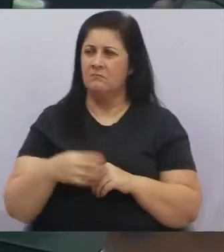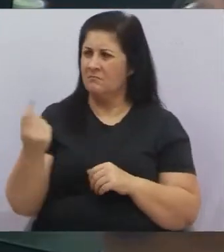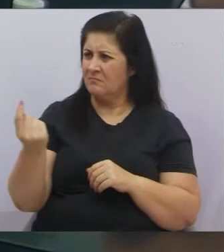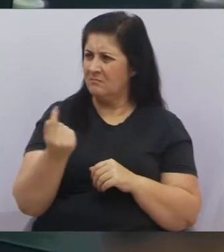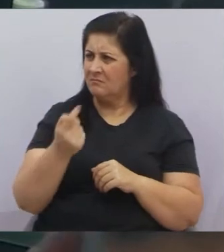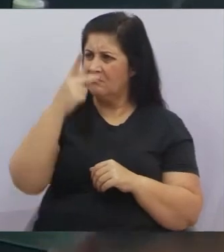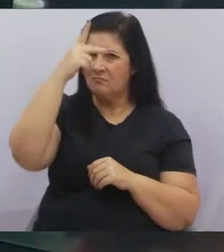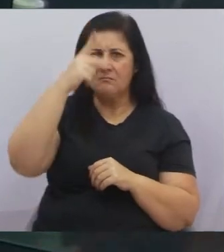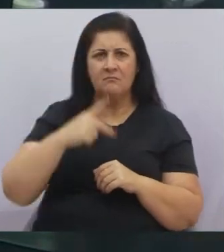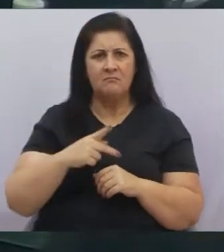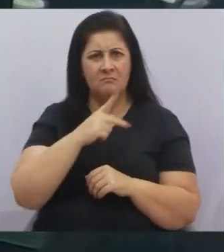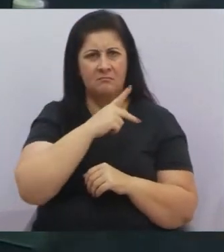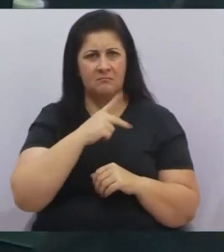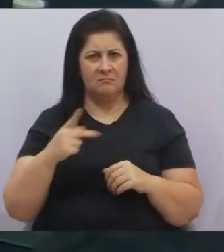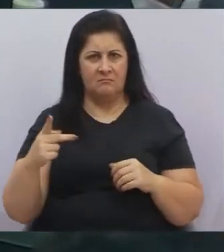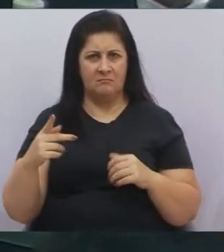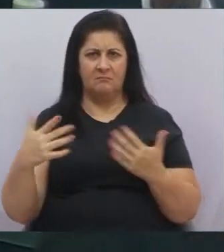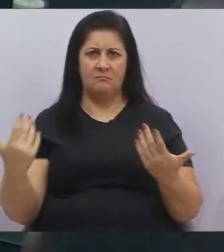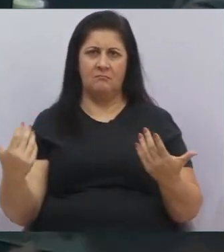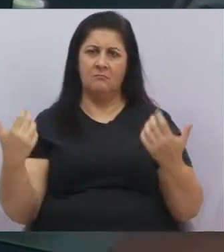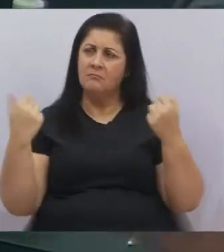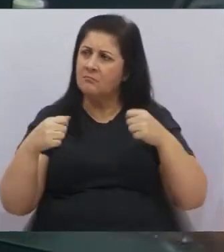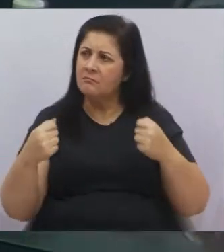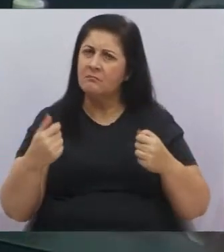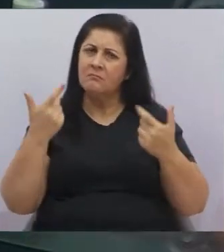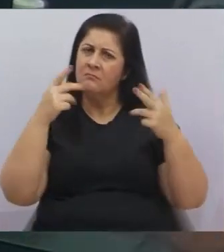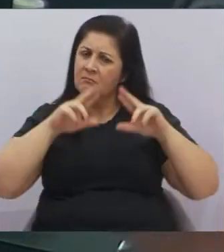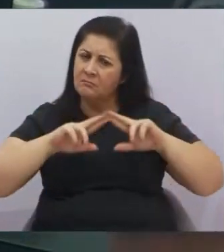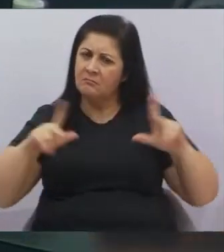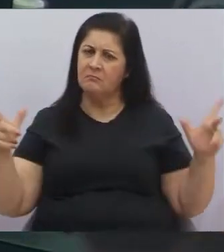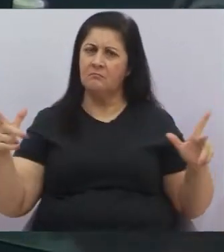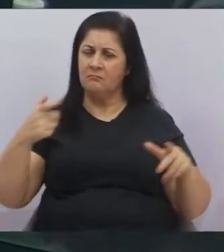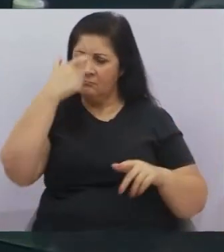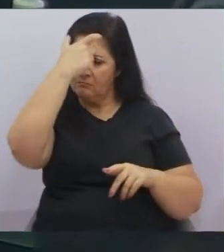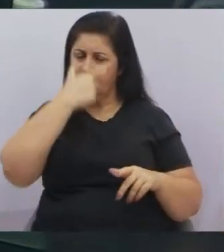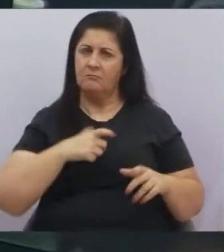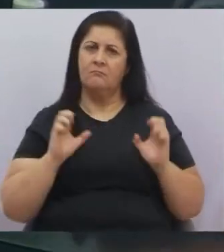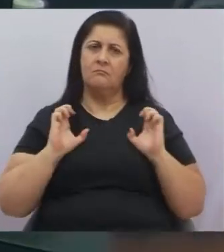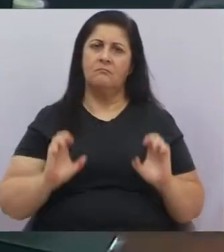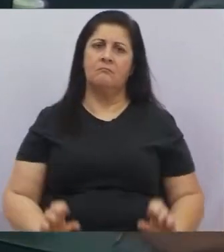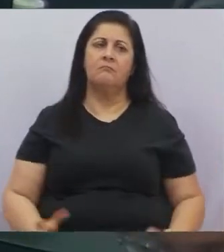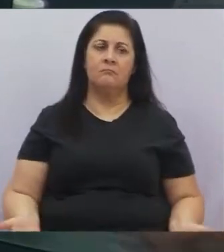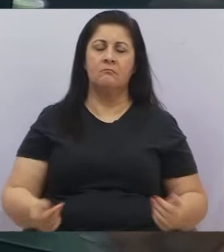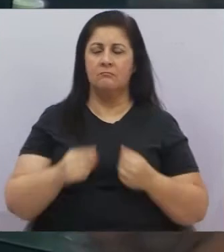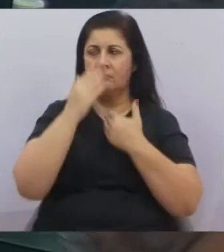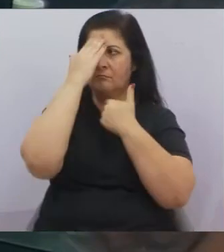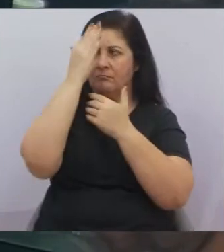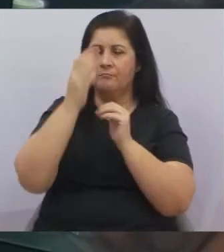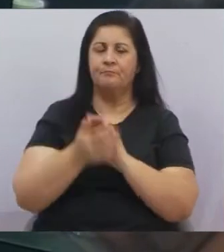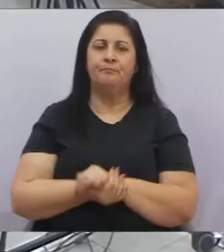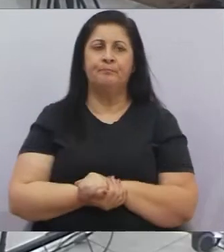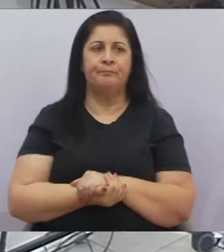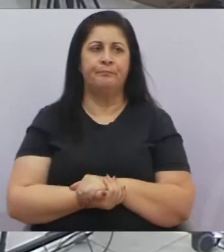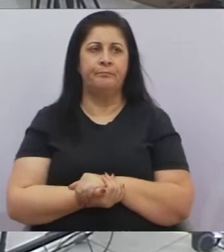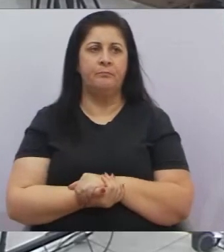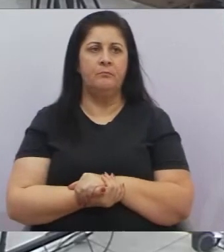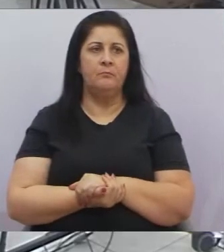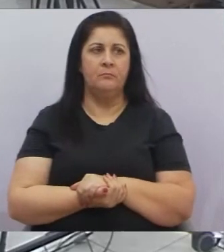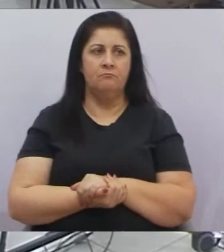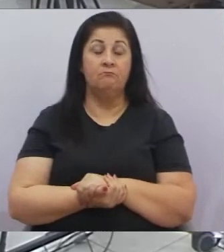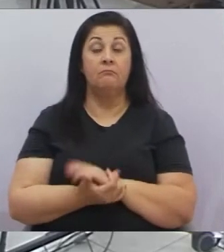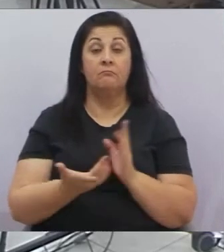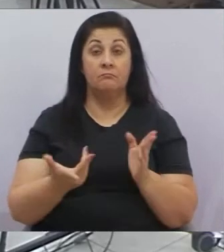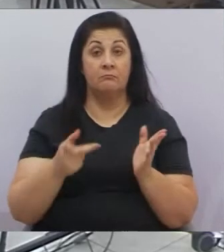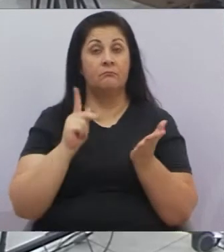padre, quando deveria vir outras formas de comportamentos baseados no cristianismo. Muito obrigado pela parte. Exatamente, é bem